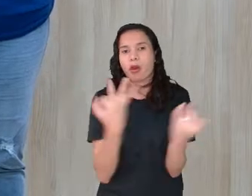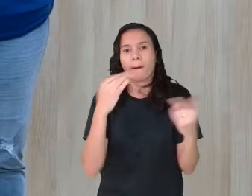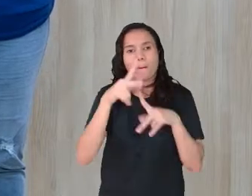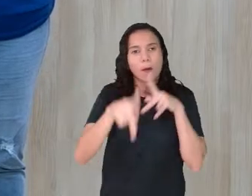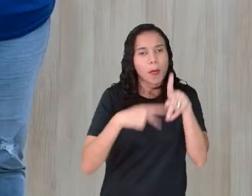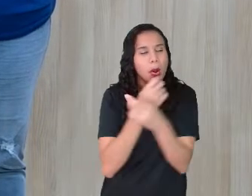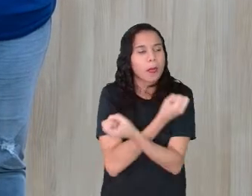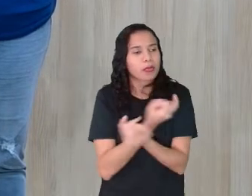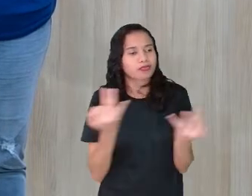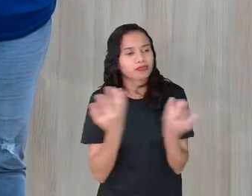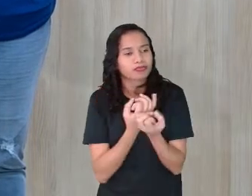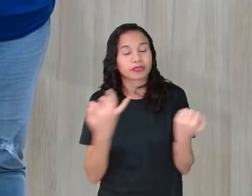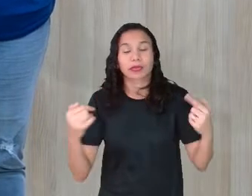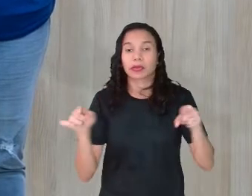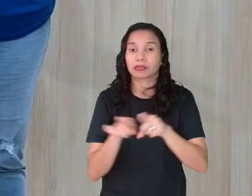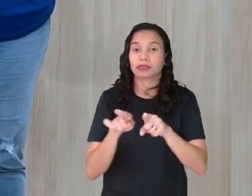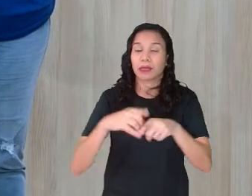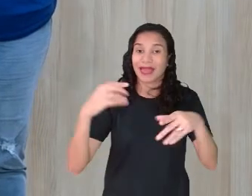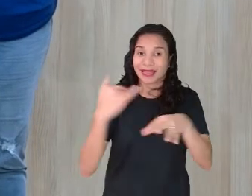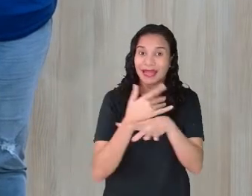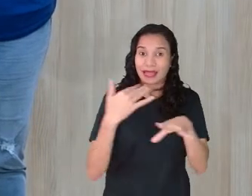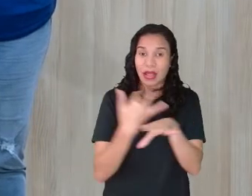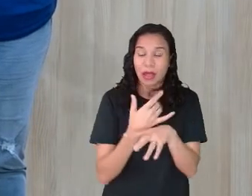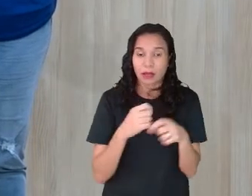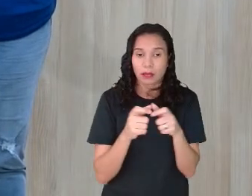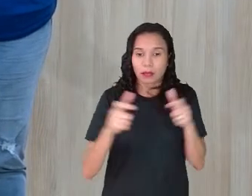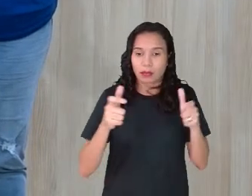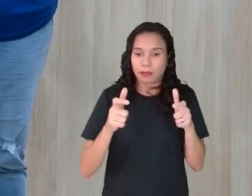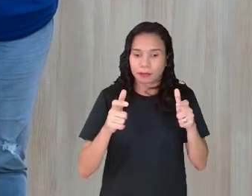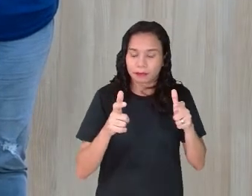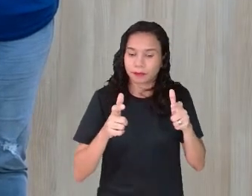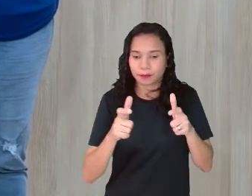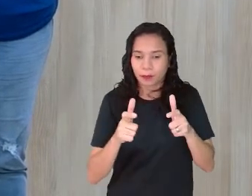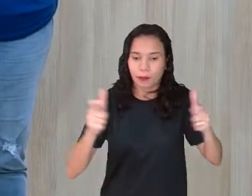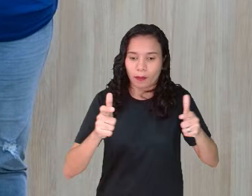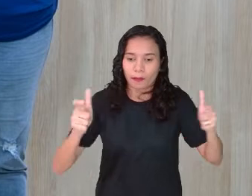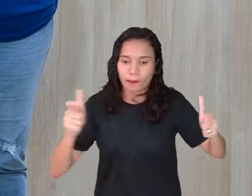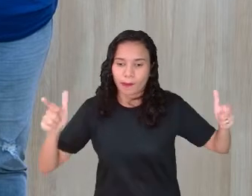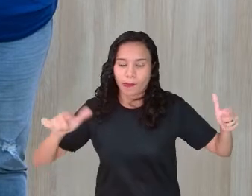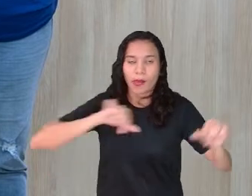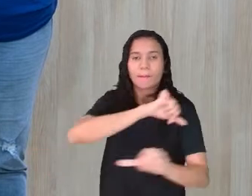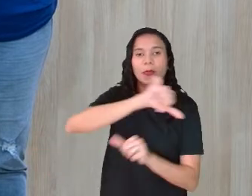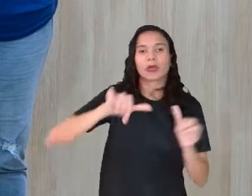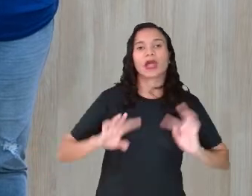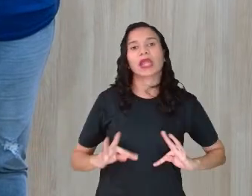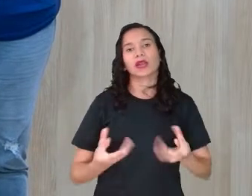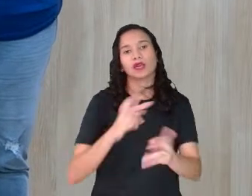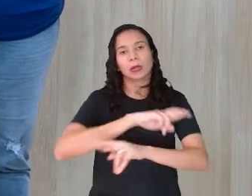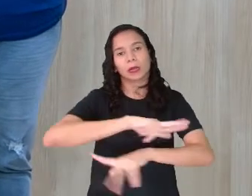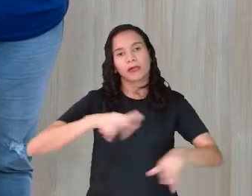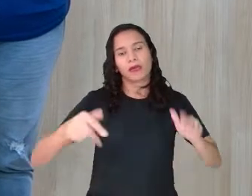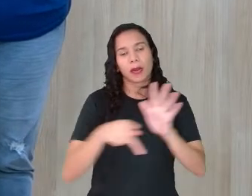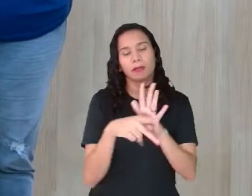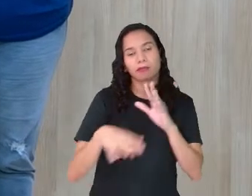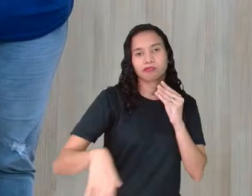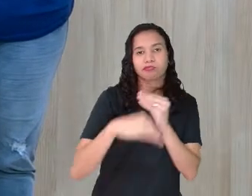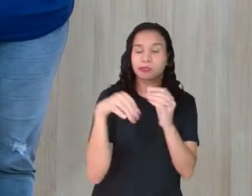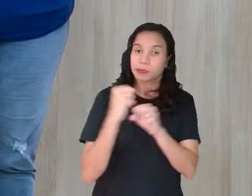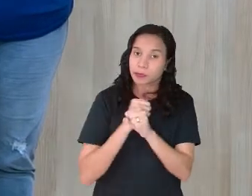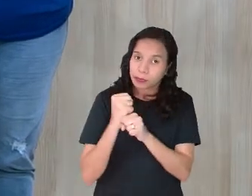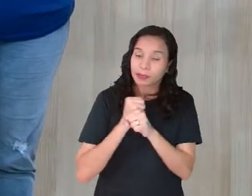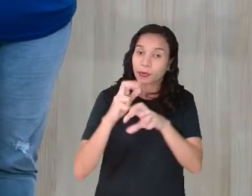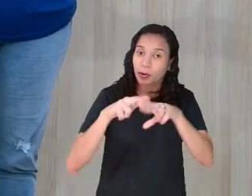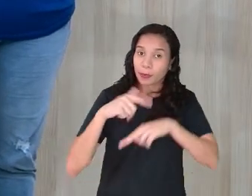população e também as cidades, né, que foram se modificando porque existem tecnologias diferenciadas com o passar do tempo.